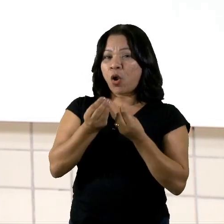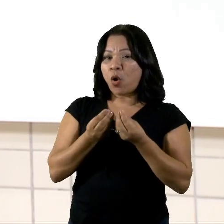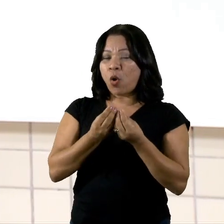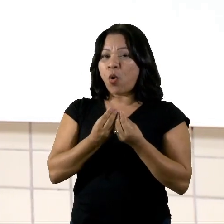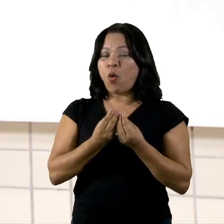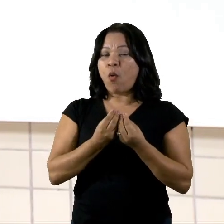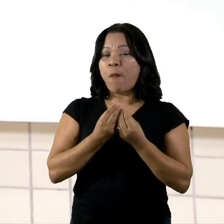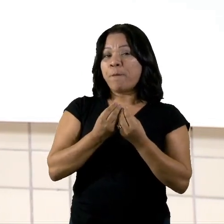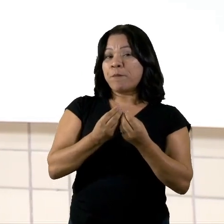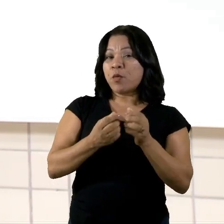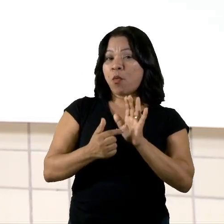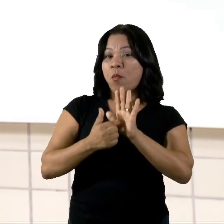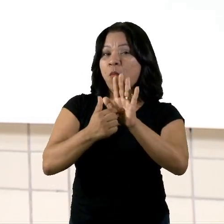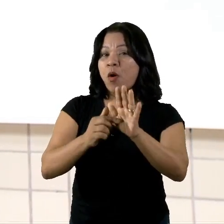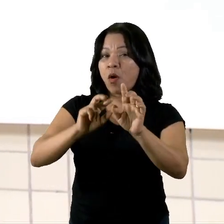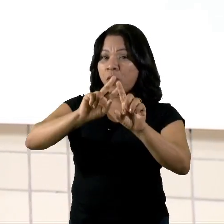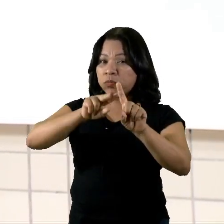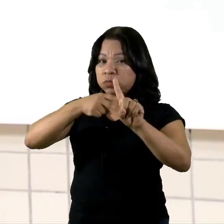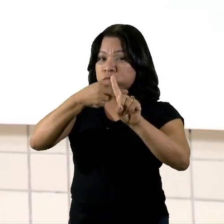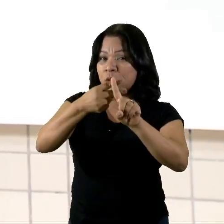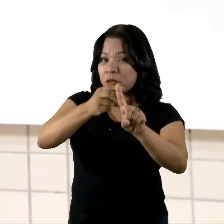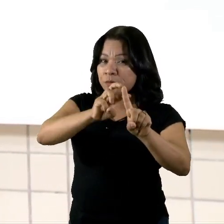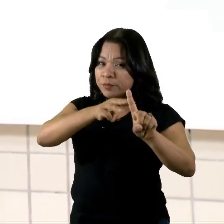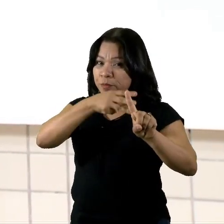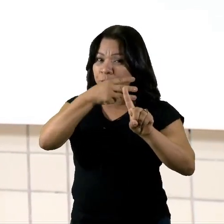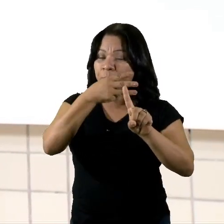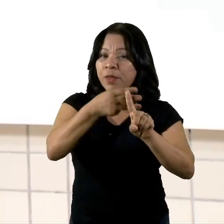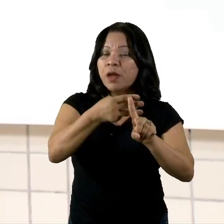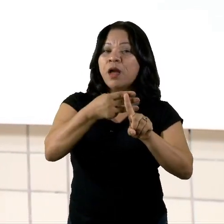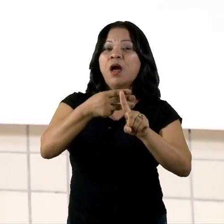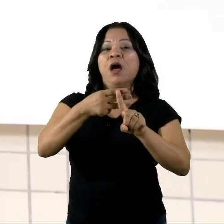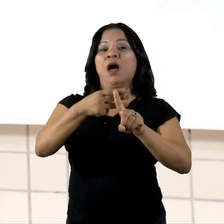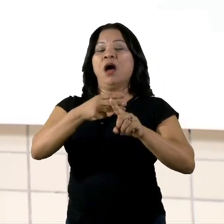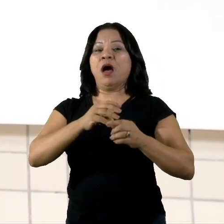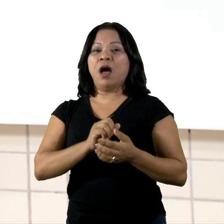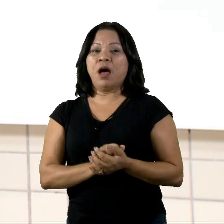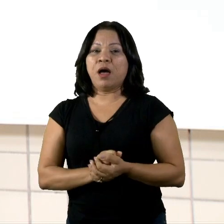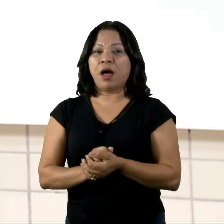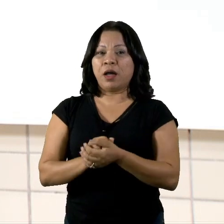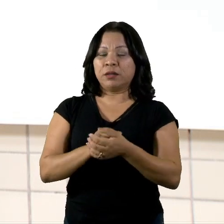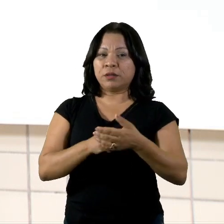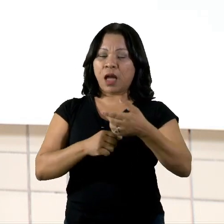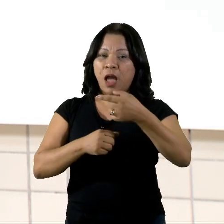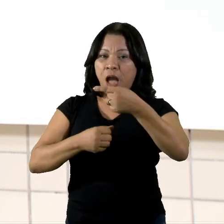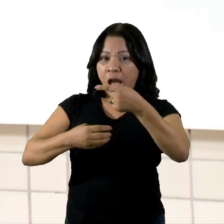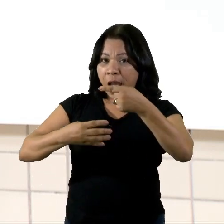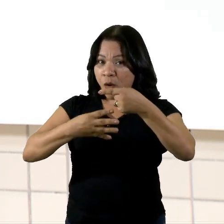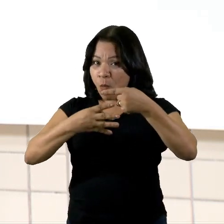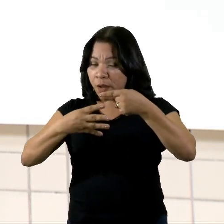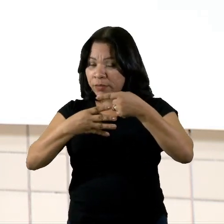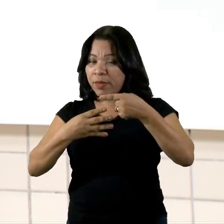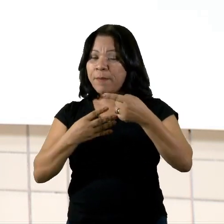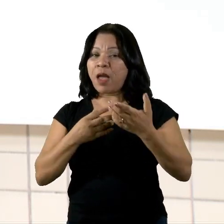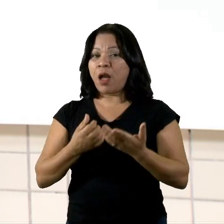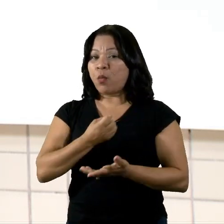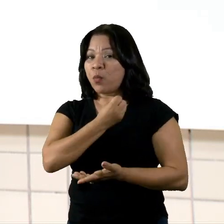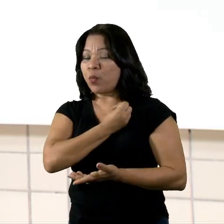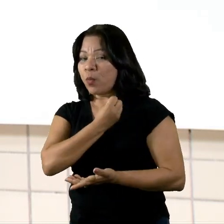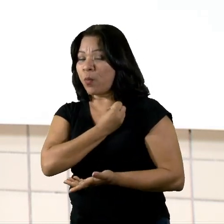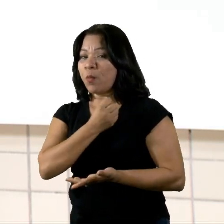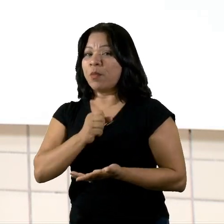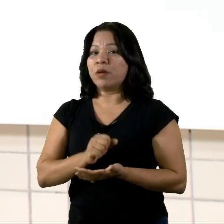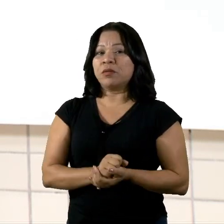de um número, o triplo de um número, a quarta parte de um número, algumas expressões matemáticas que a gente